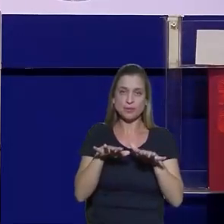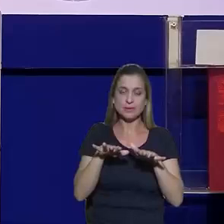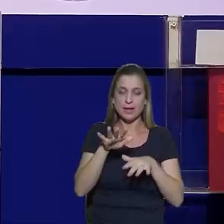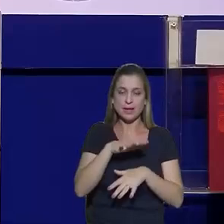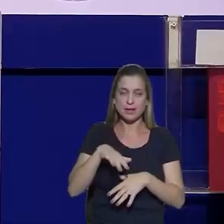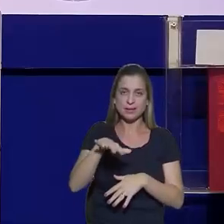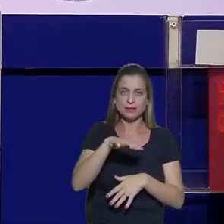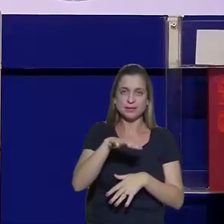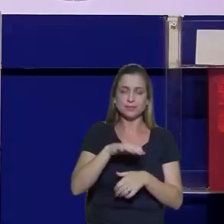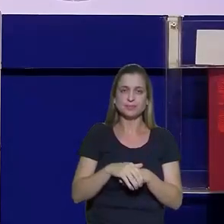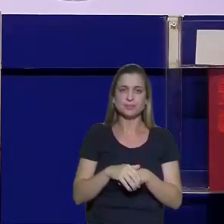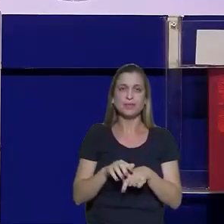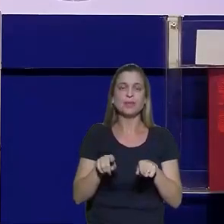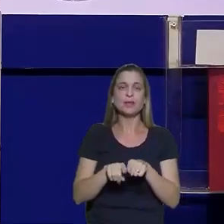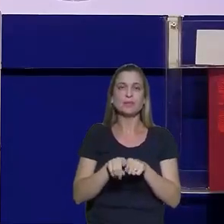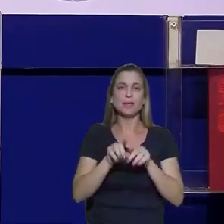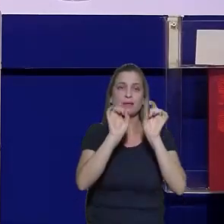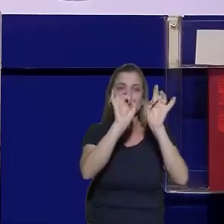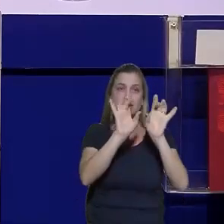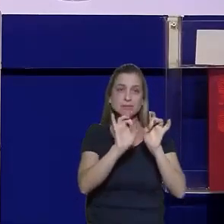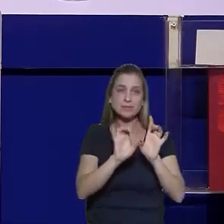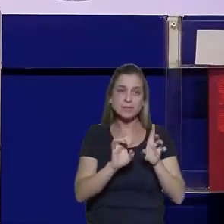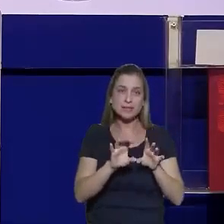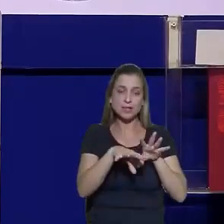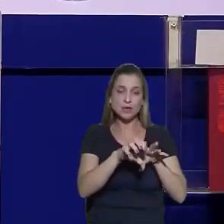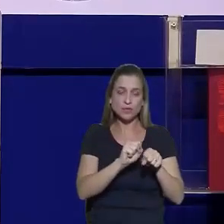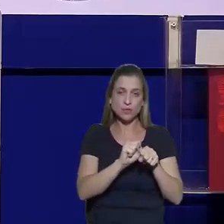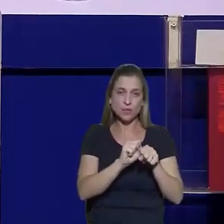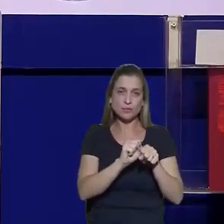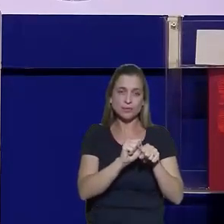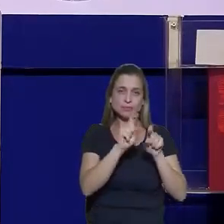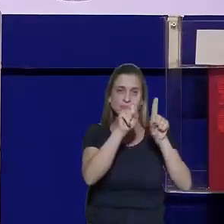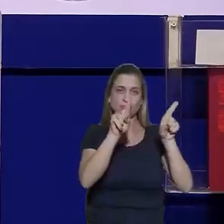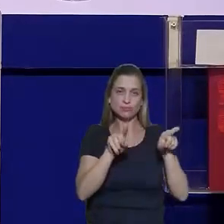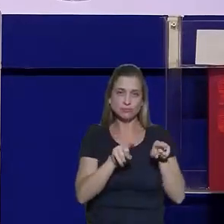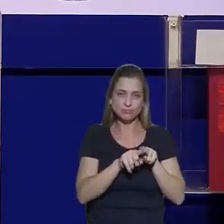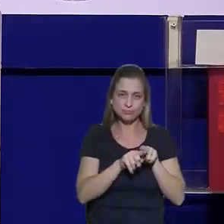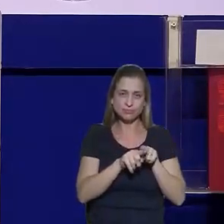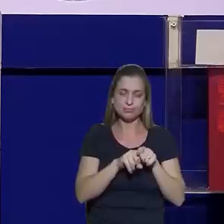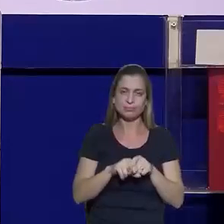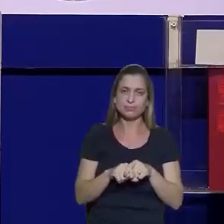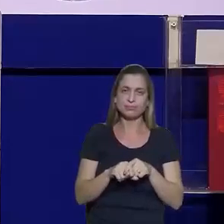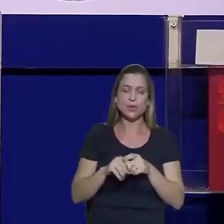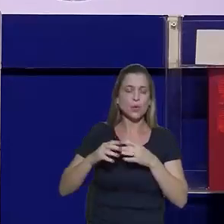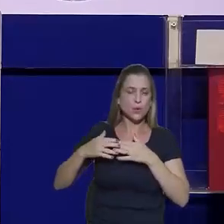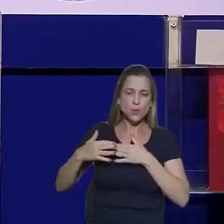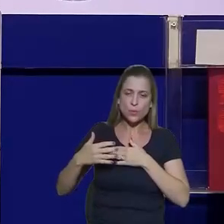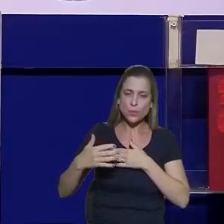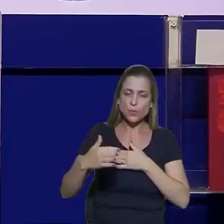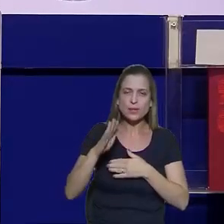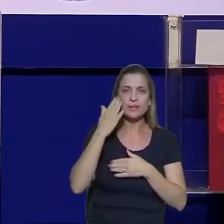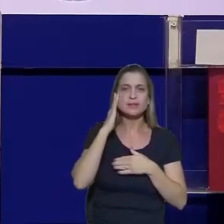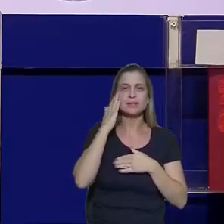e outras especialistas na formação de quadros, como Gueledés. Ao longo do tempo, compreendi